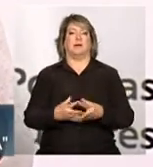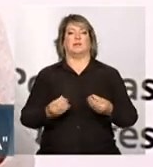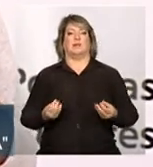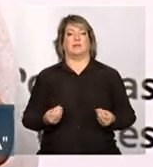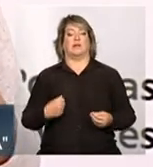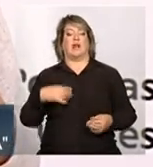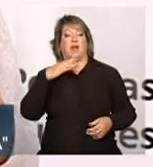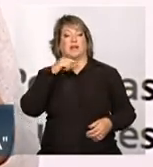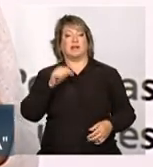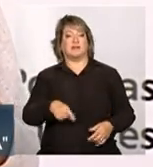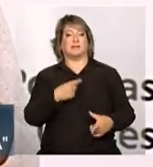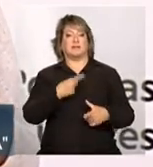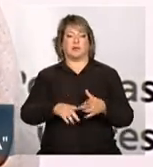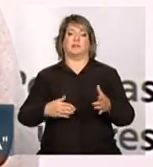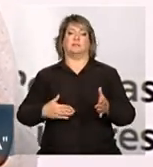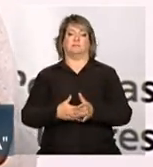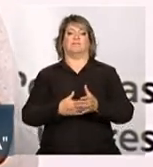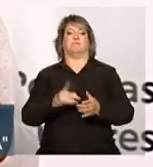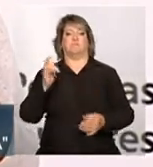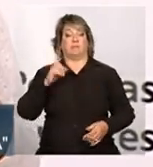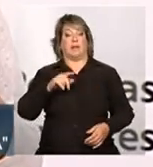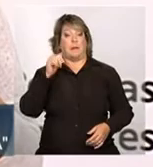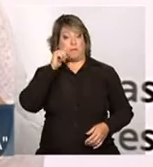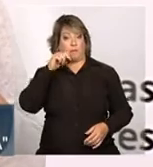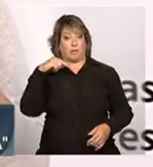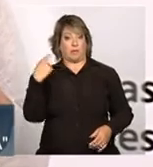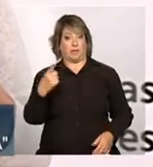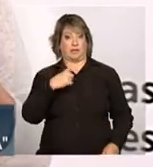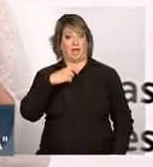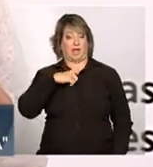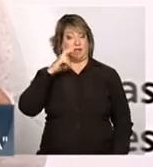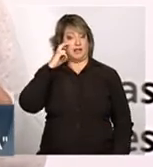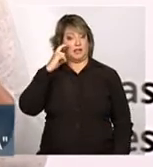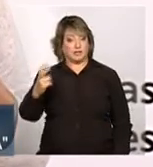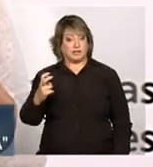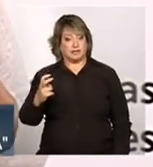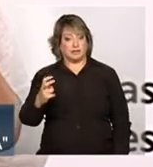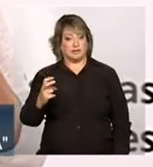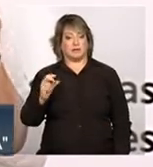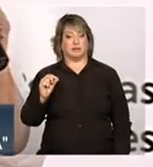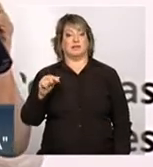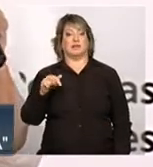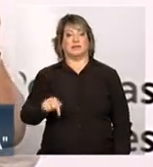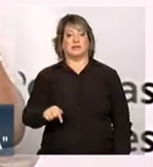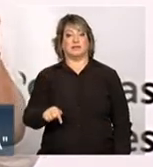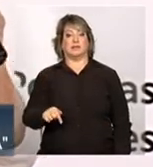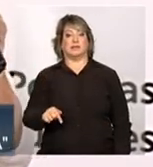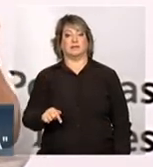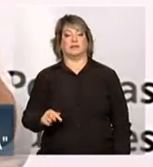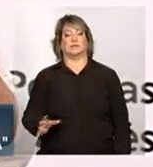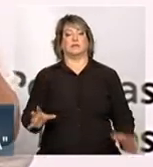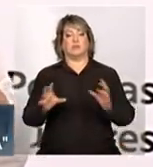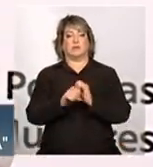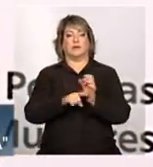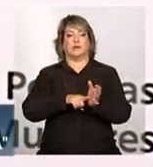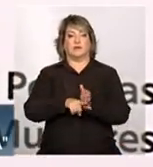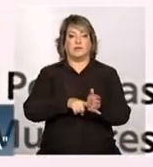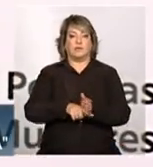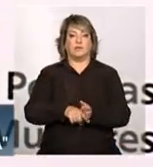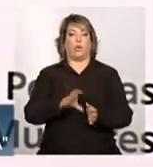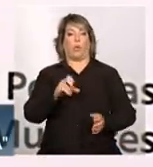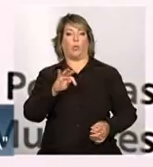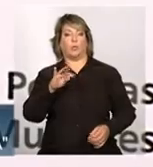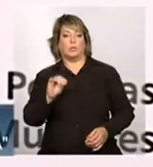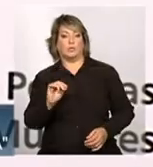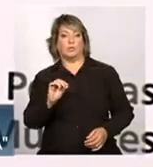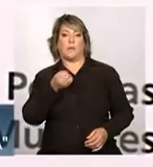principal obstáculo, né? E, como as mulheres têm inteligência, isso redunda que, na avaliação entre custos e